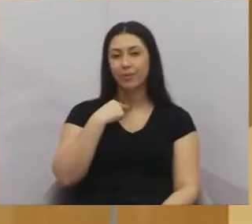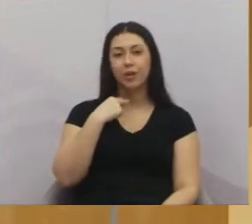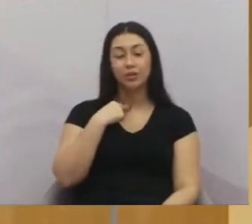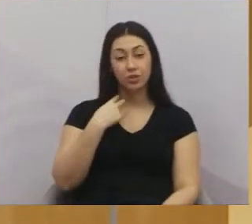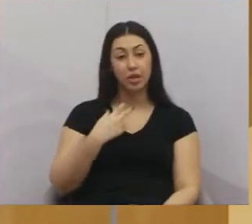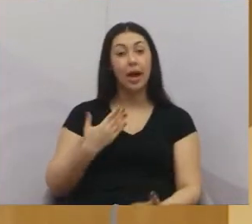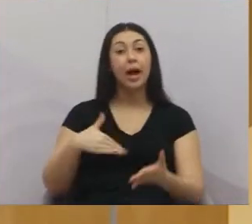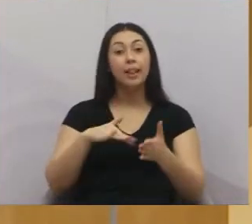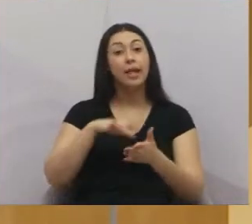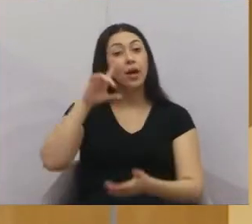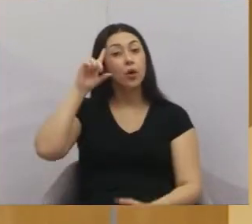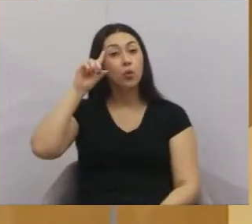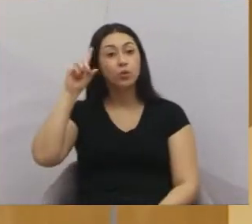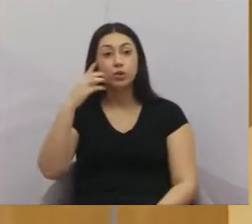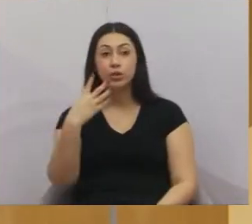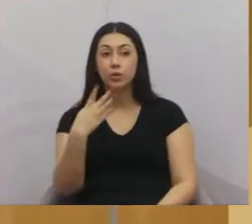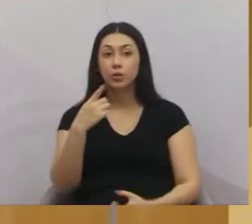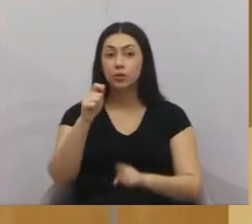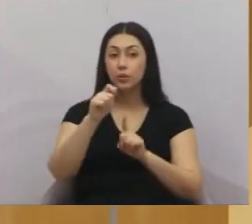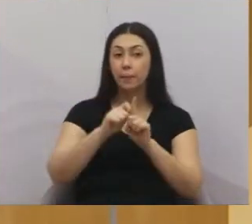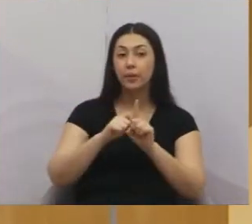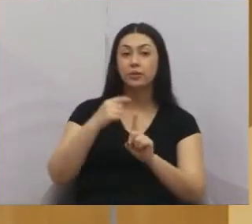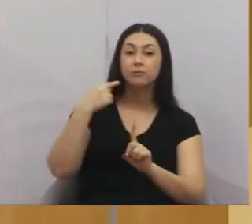até o dia 4 de maio.